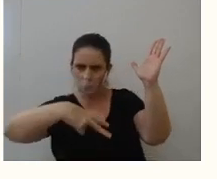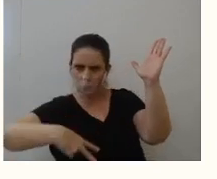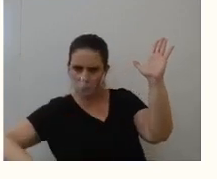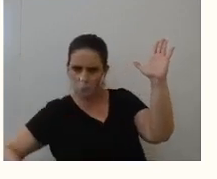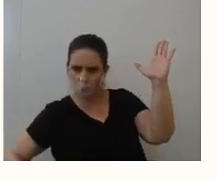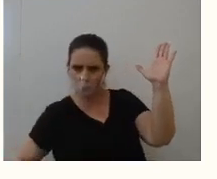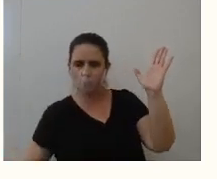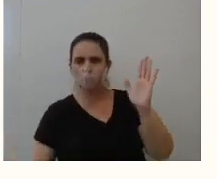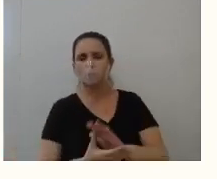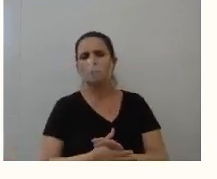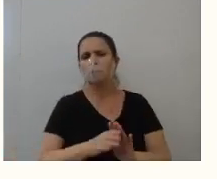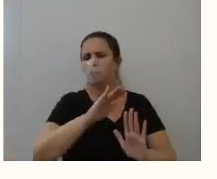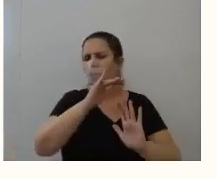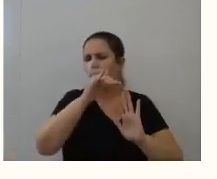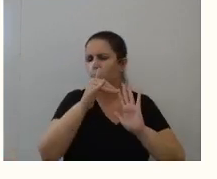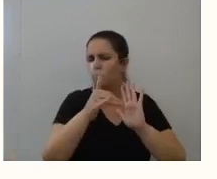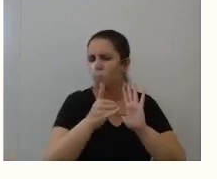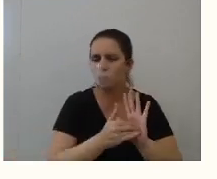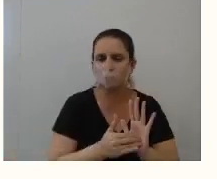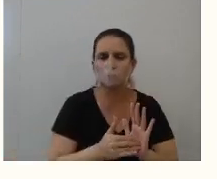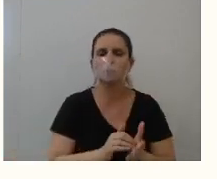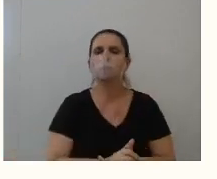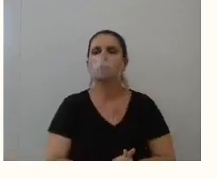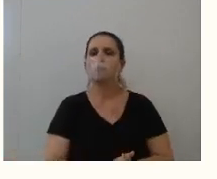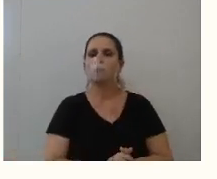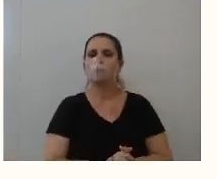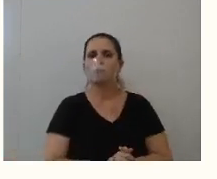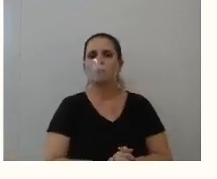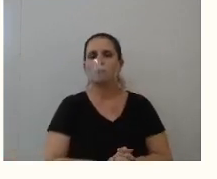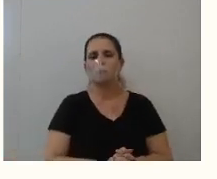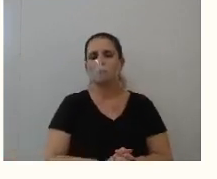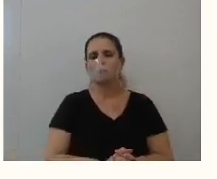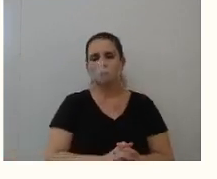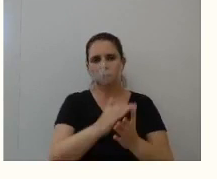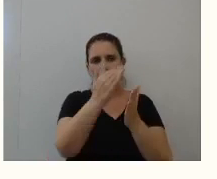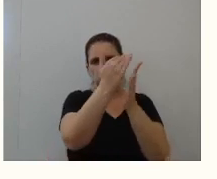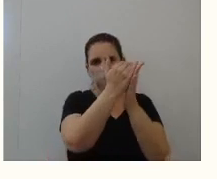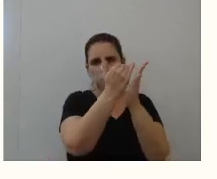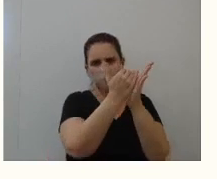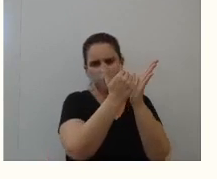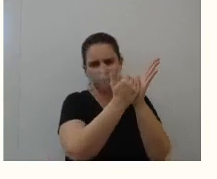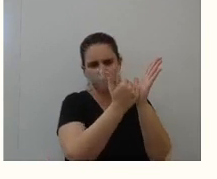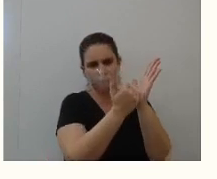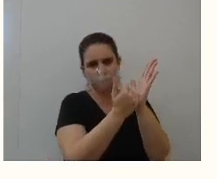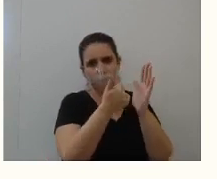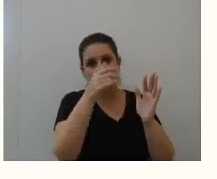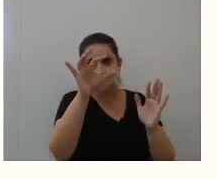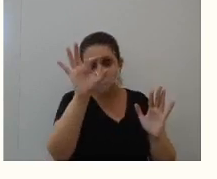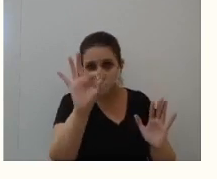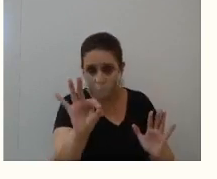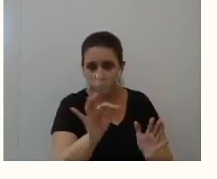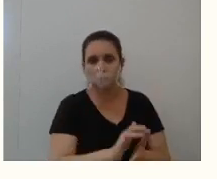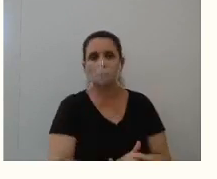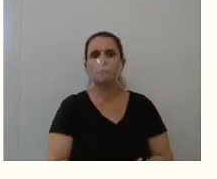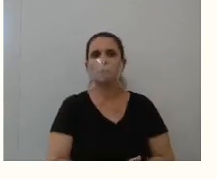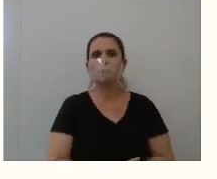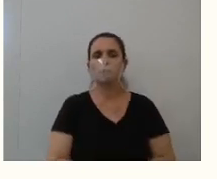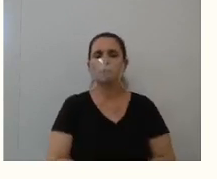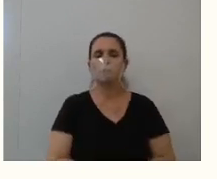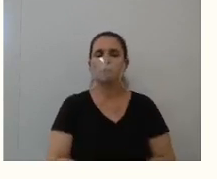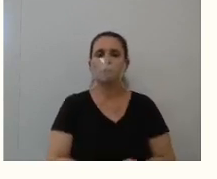condicionais, conformativas, consecutivas, finais, proporcionais, temporais e